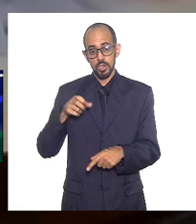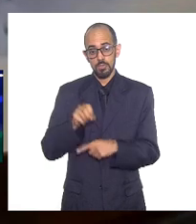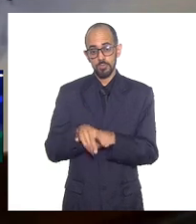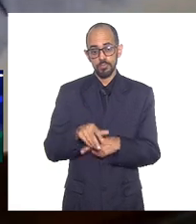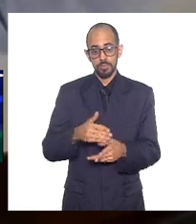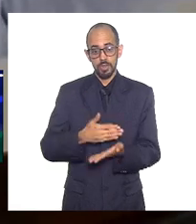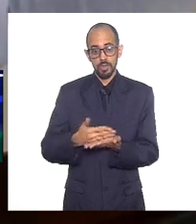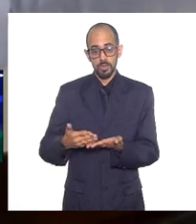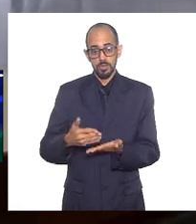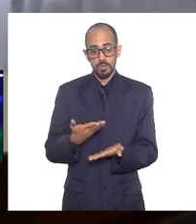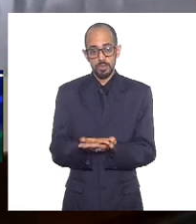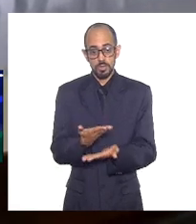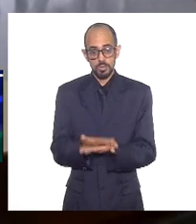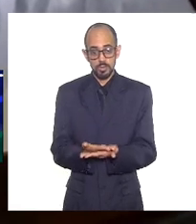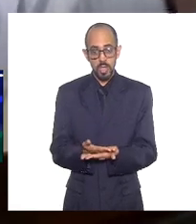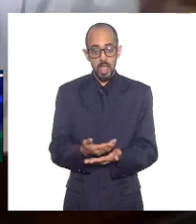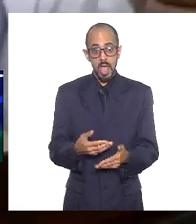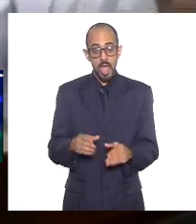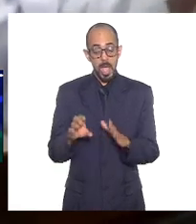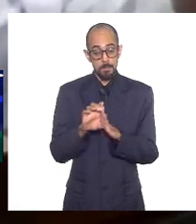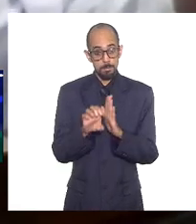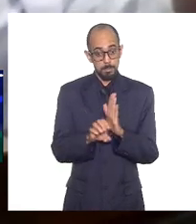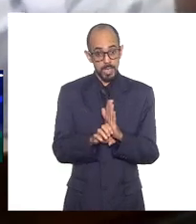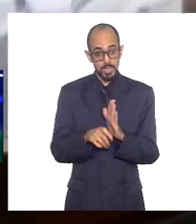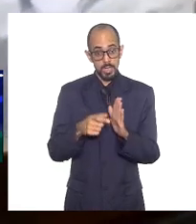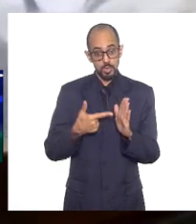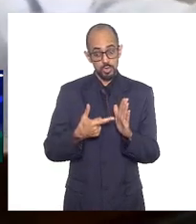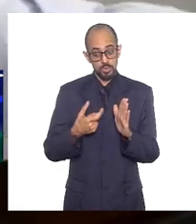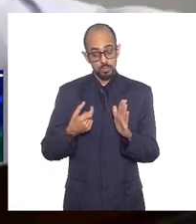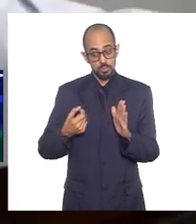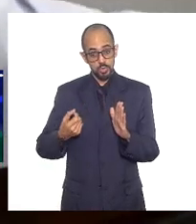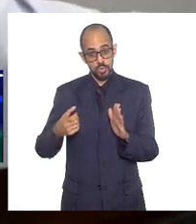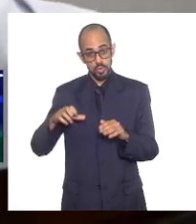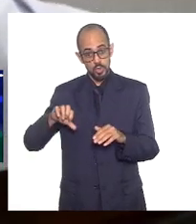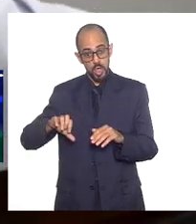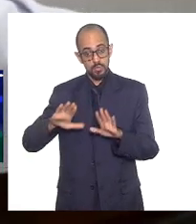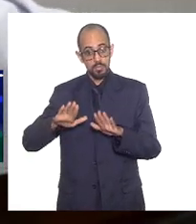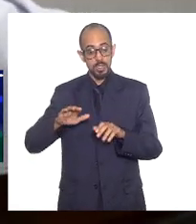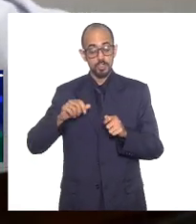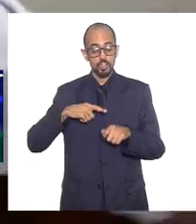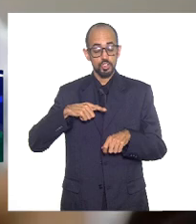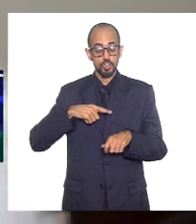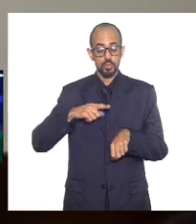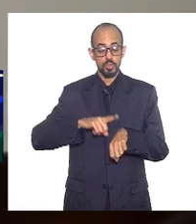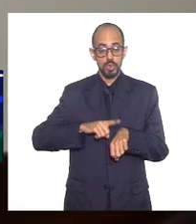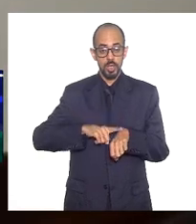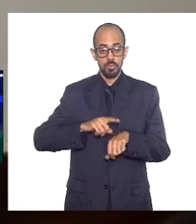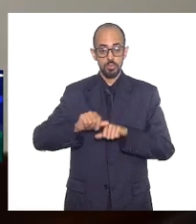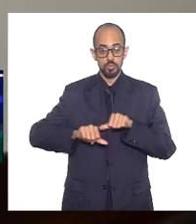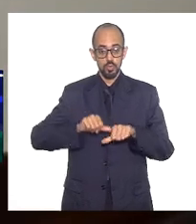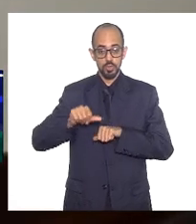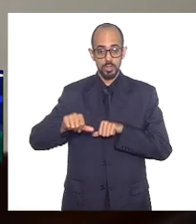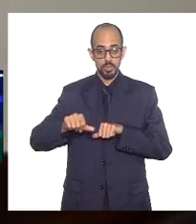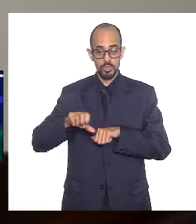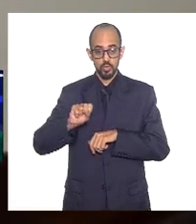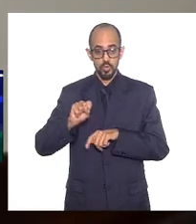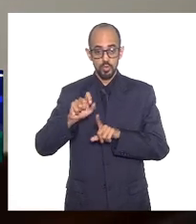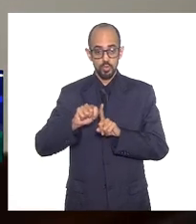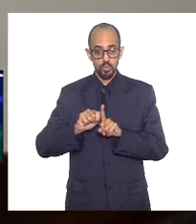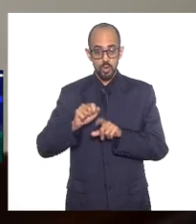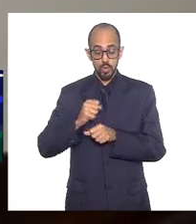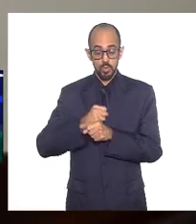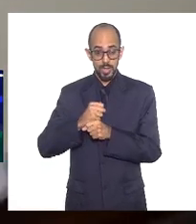emenda constitucional é de 2009. Mas a emenda constitucional previu um tempo de transição de 8 anos. Então, olha a coincidência, tia